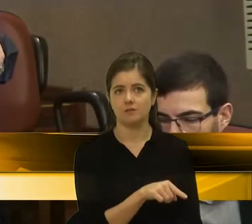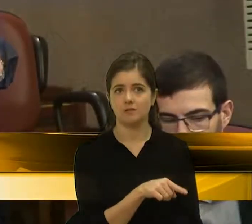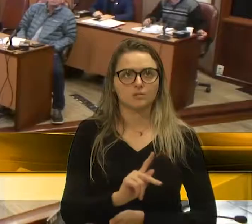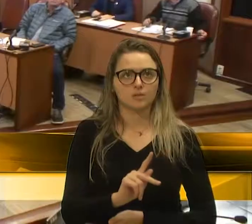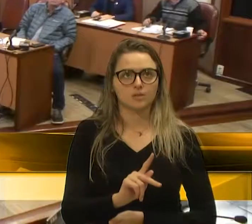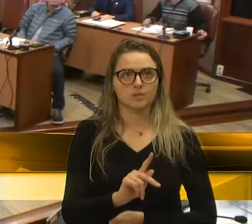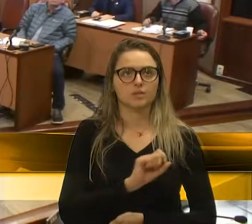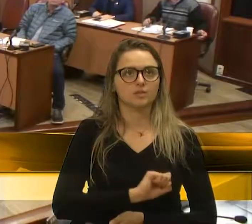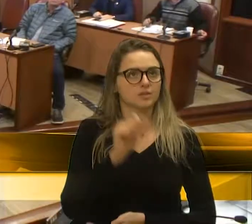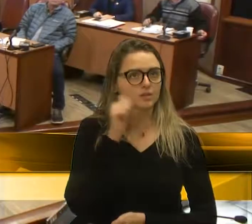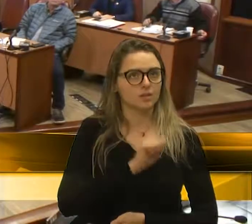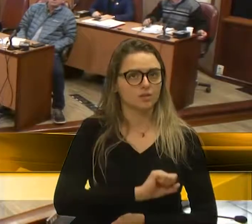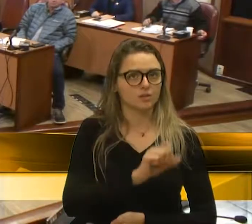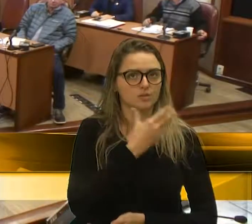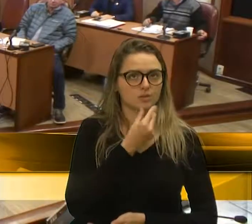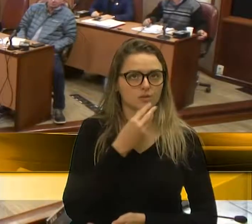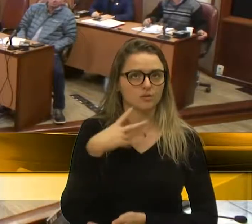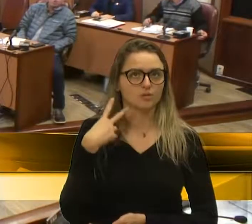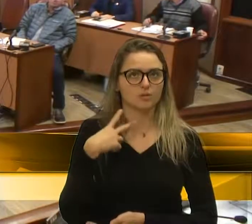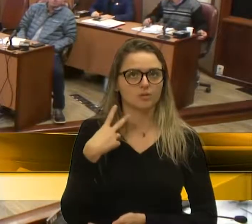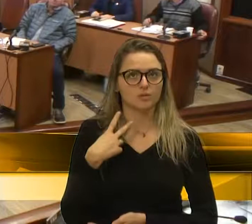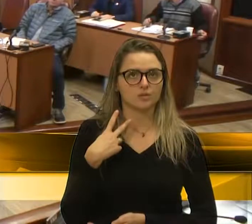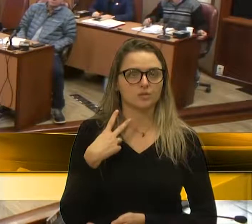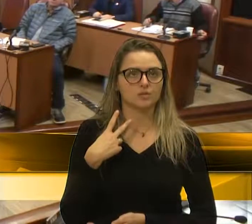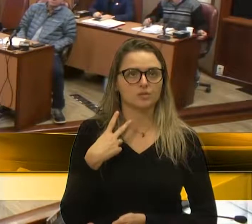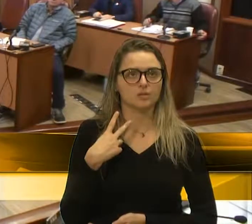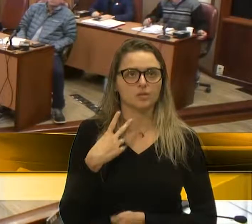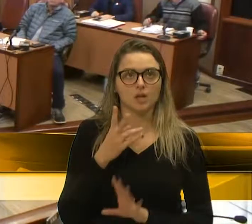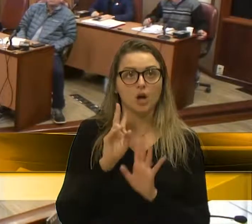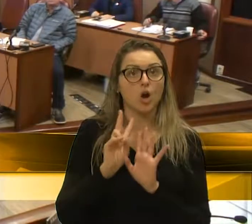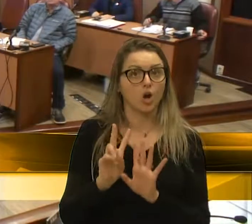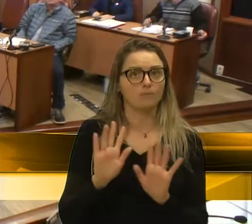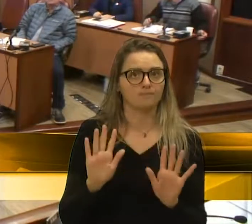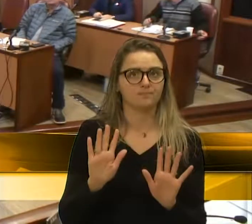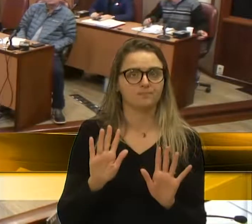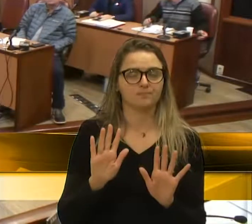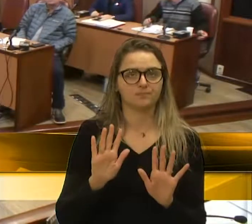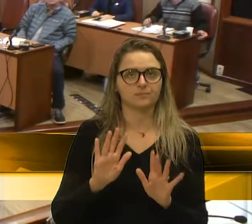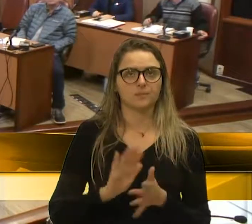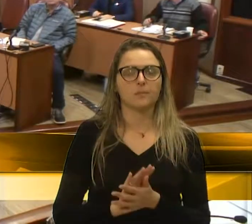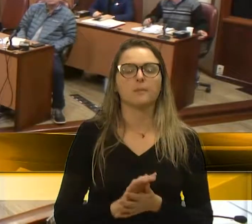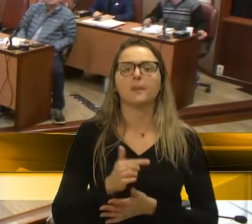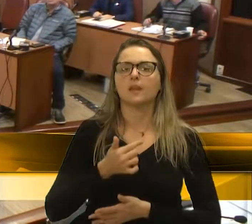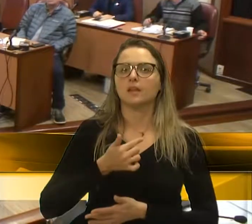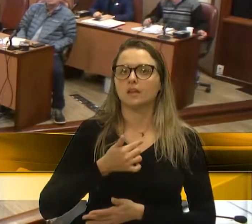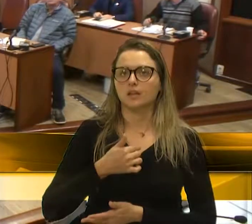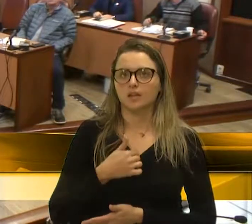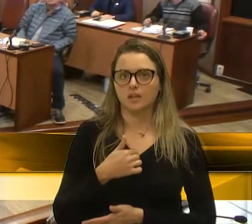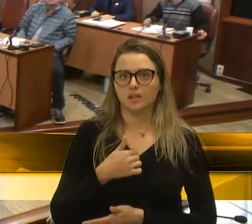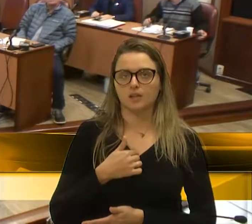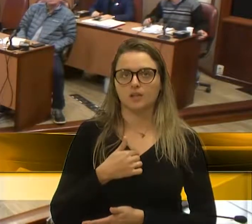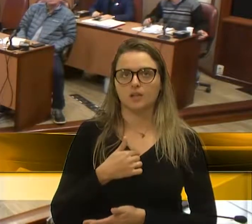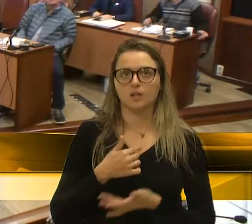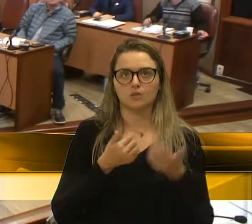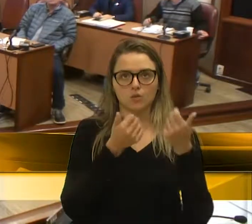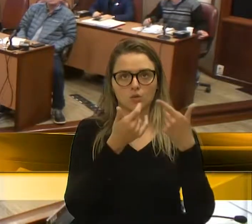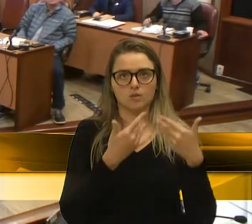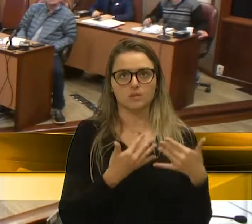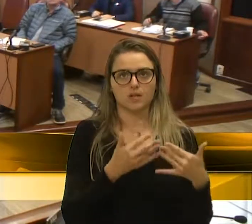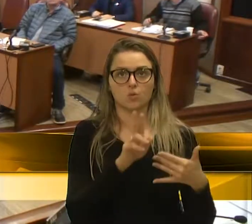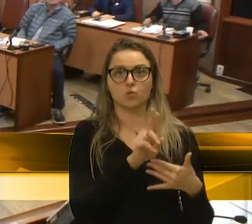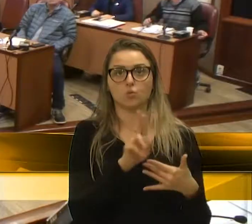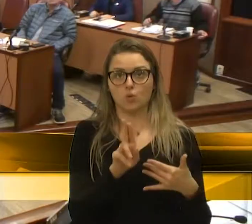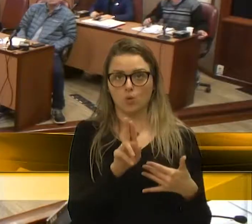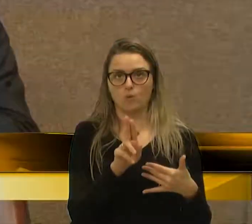comissão. Apesar da contestação do vereador Renato Nunes, líder do governo, de que só estava em pauta o ofício de